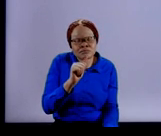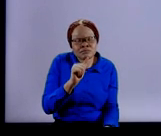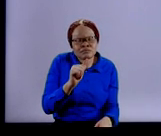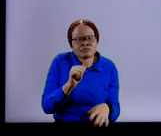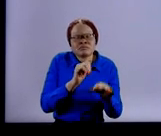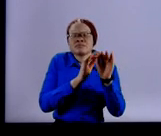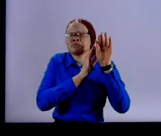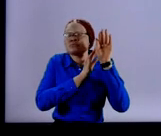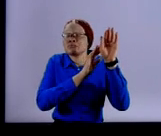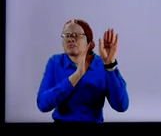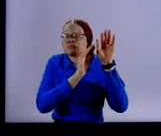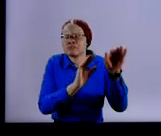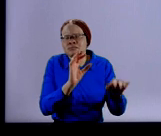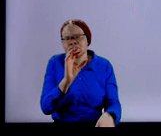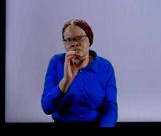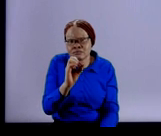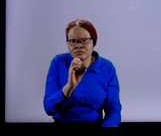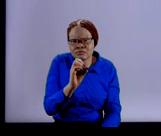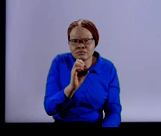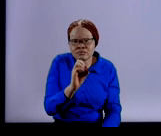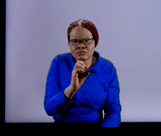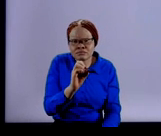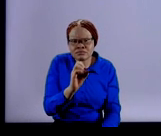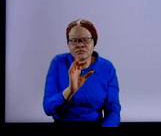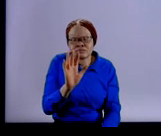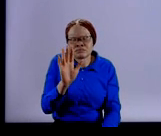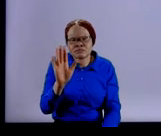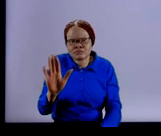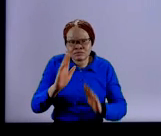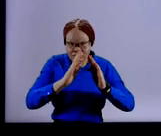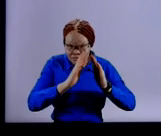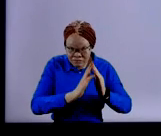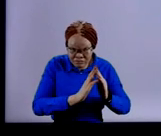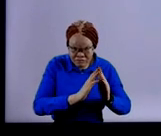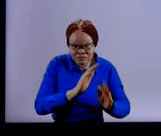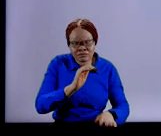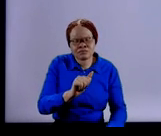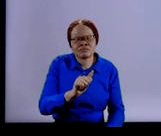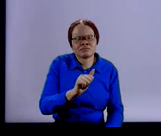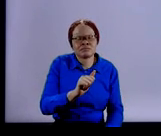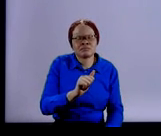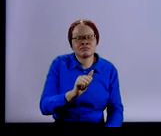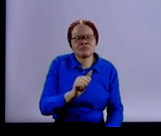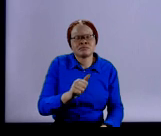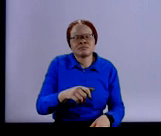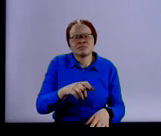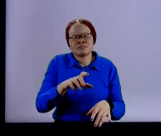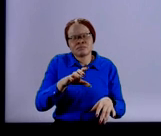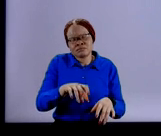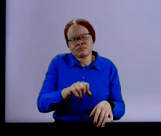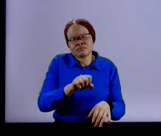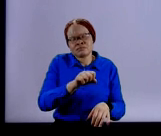a para o campo e o para sua dispensa é a